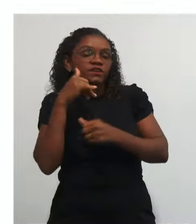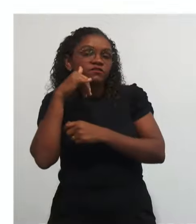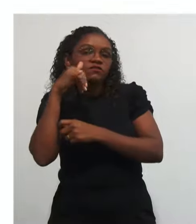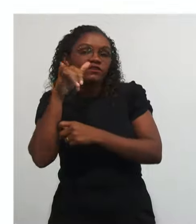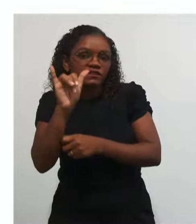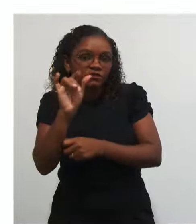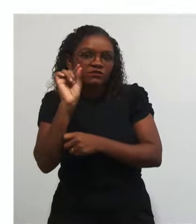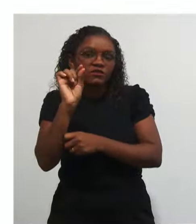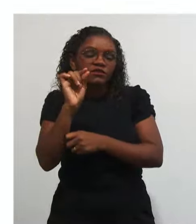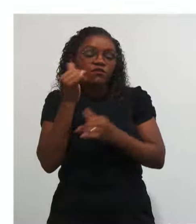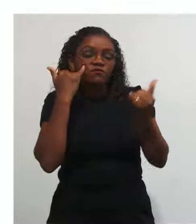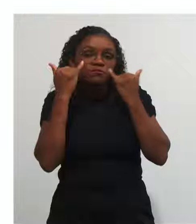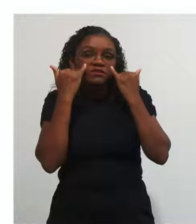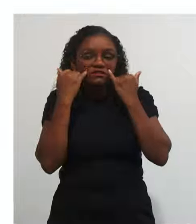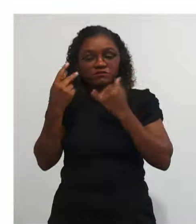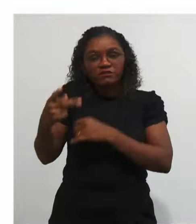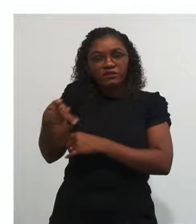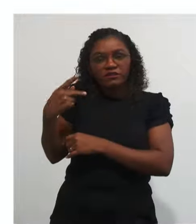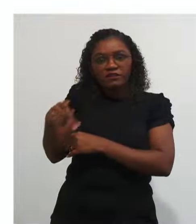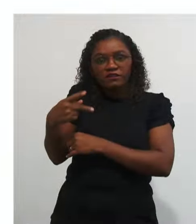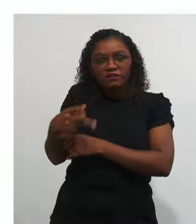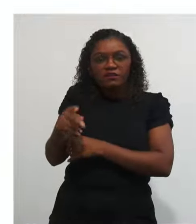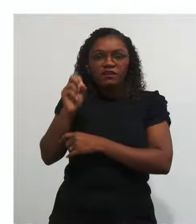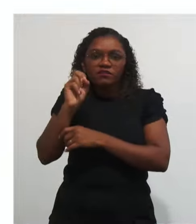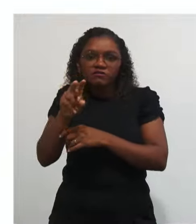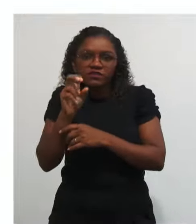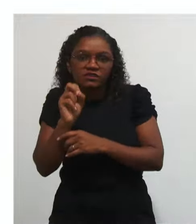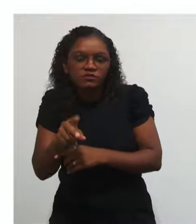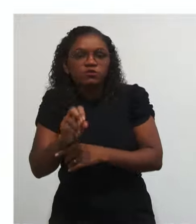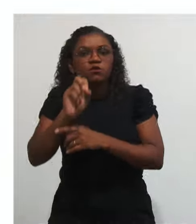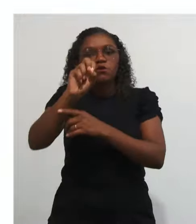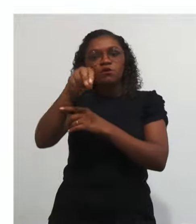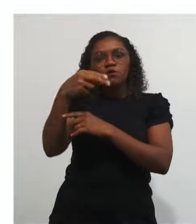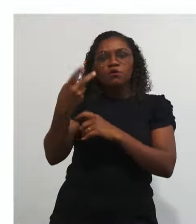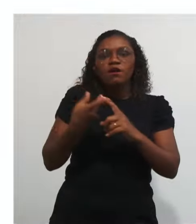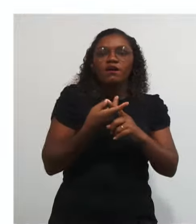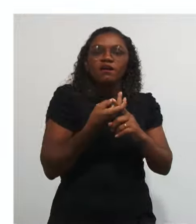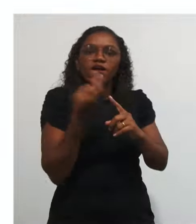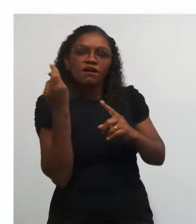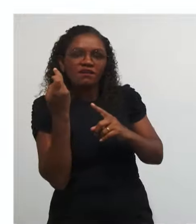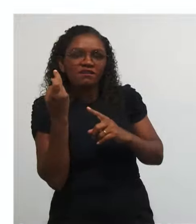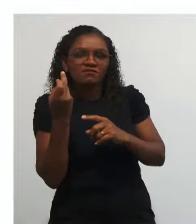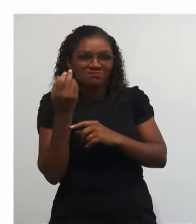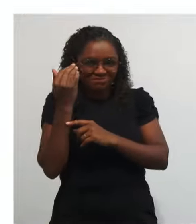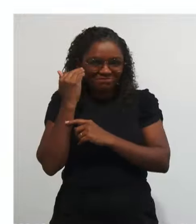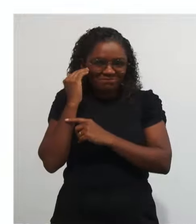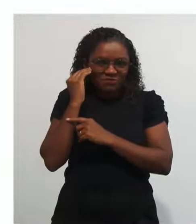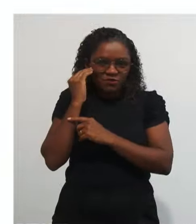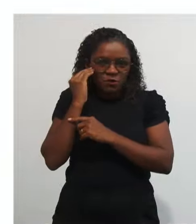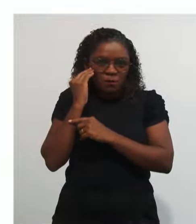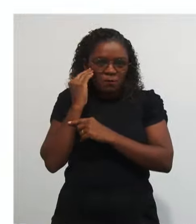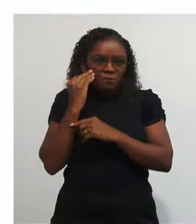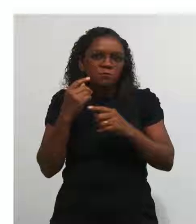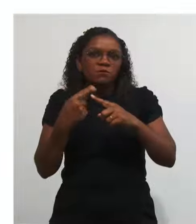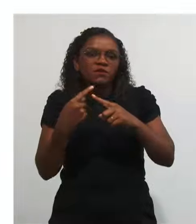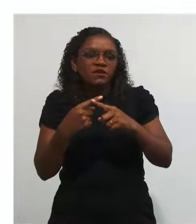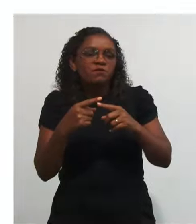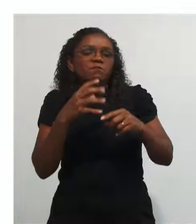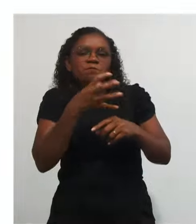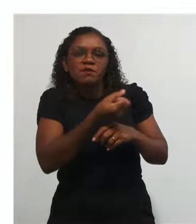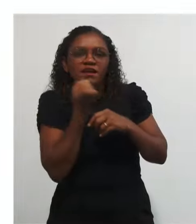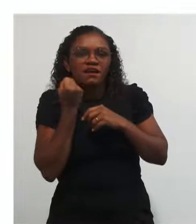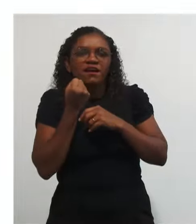os seus dados possam sofrer um ataque de um hacker de alguém que vá pegar ali essas informações e vazar essas